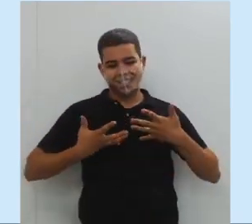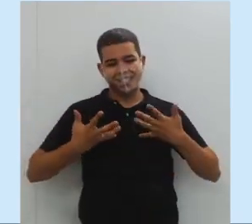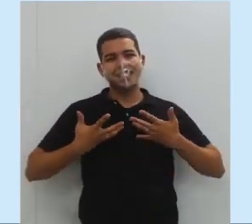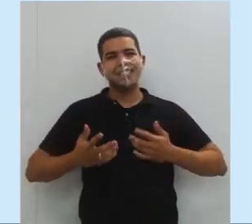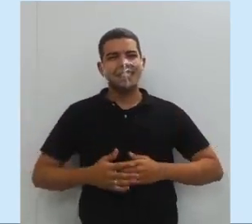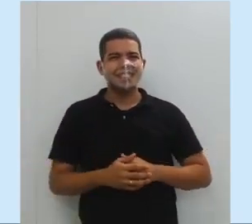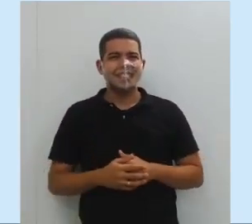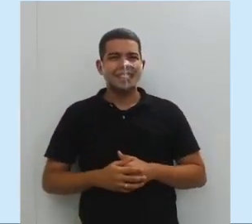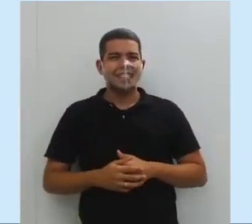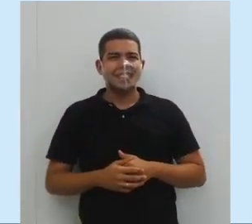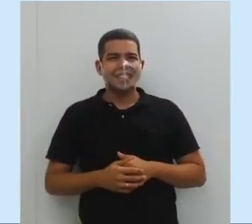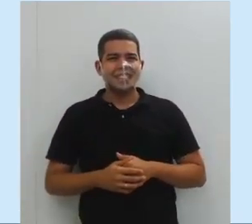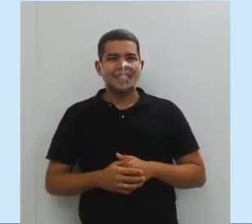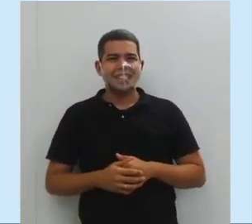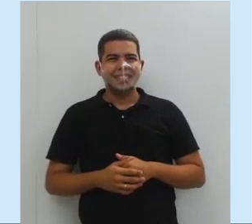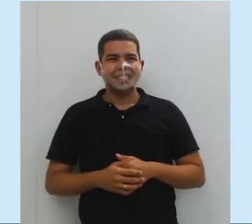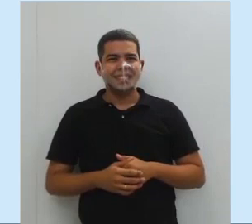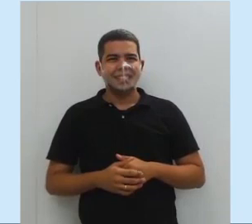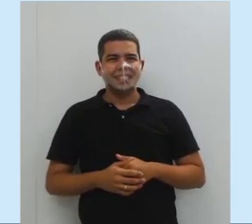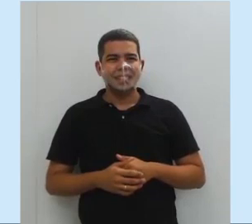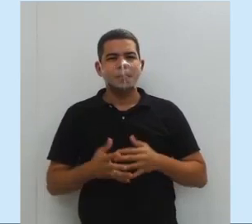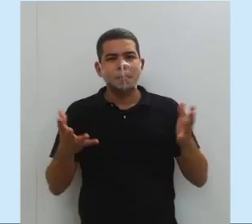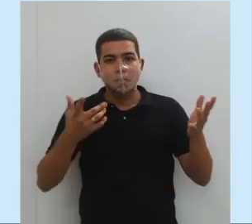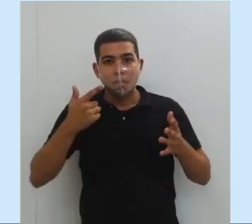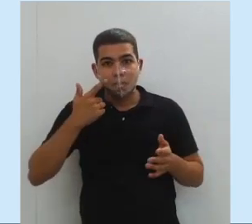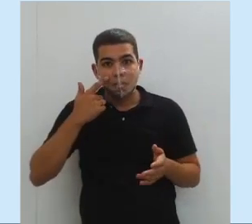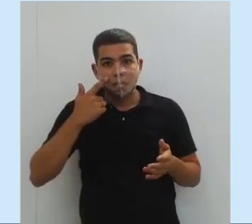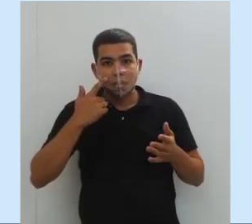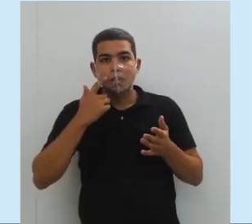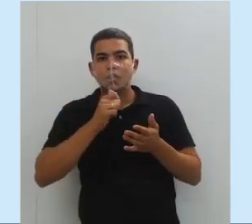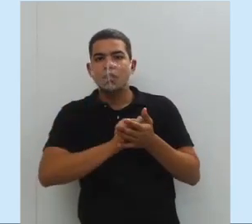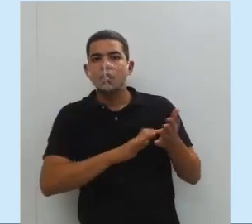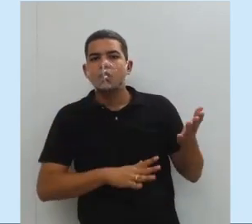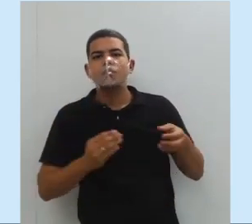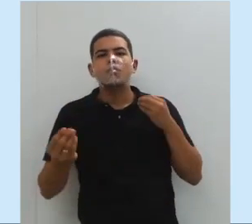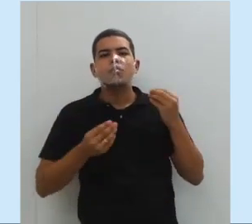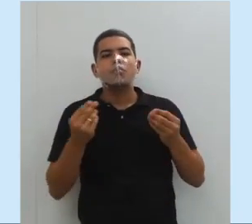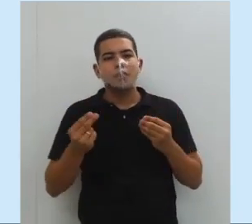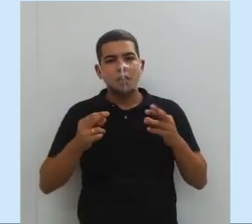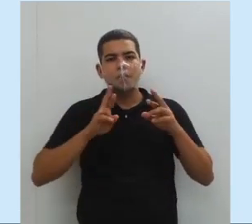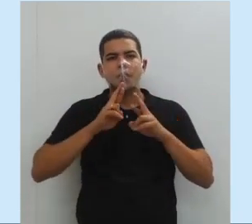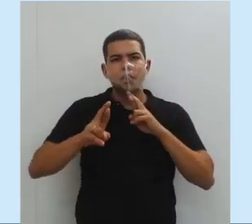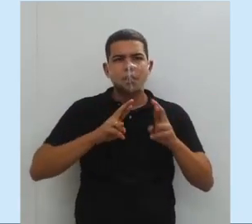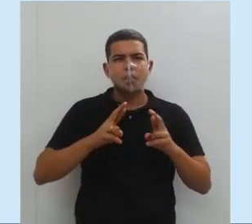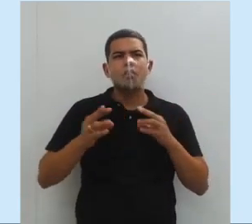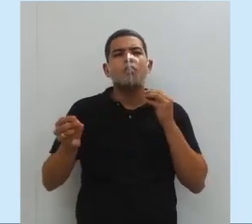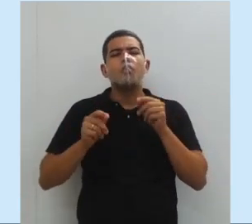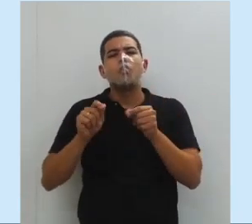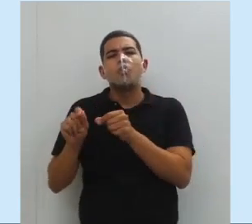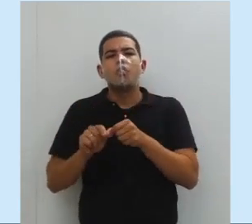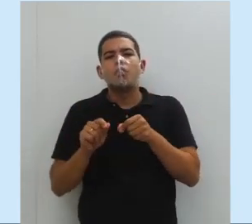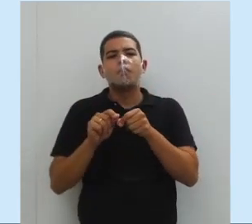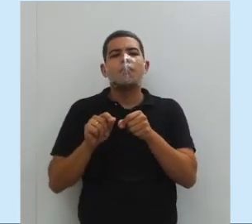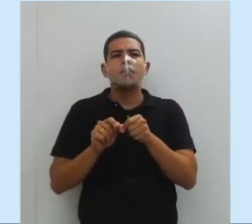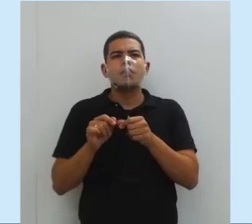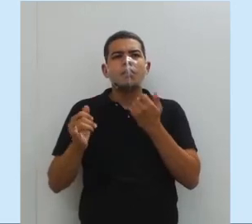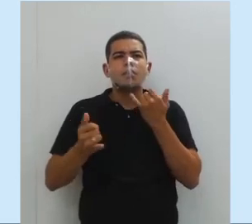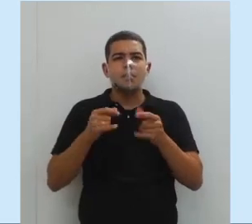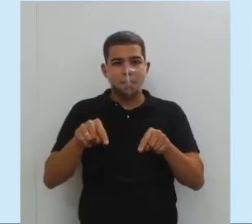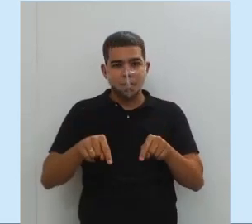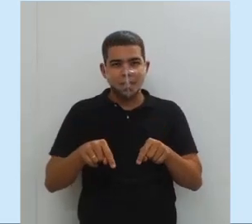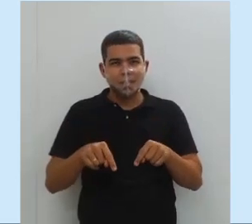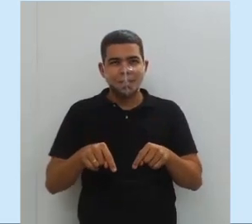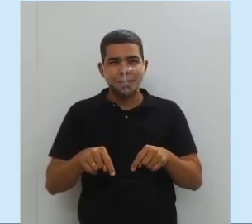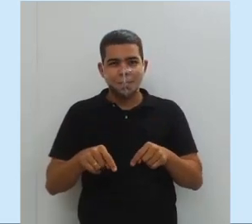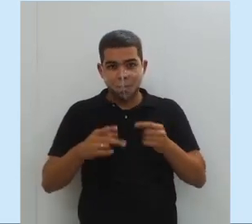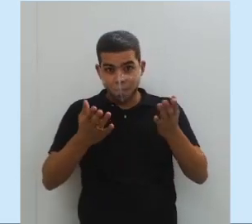legal de brincar. E agora, estão preparados para o nosso desafio? Lembra que eu falei que a gente iria construir um brinquedo popular